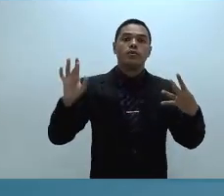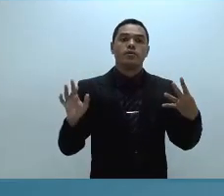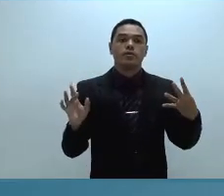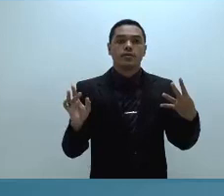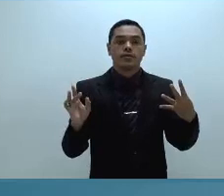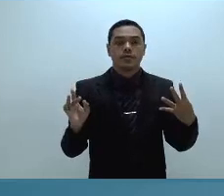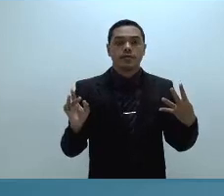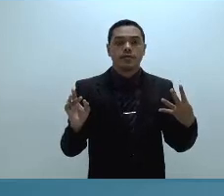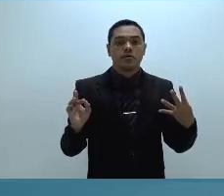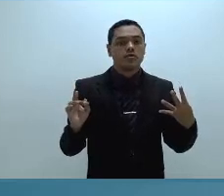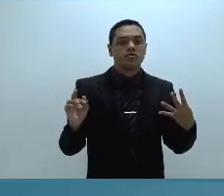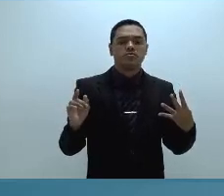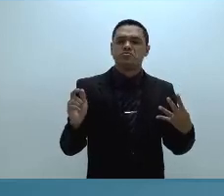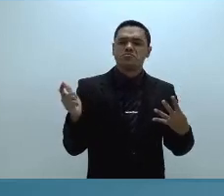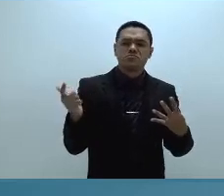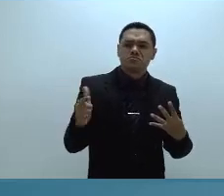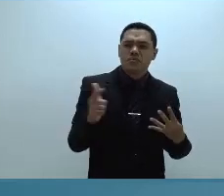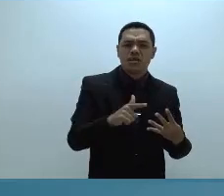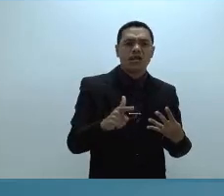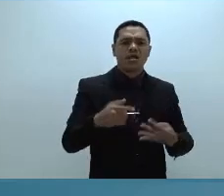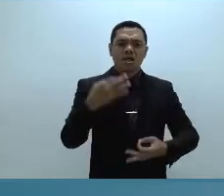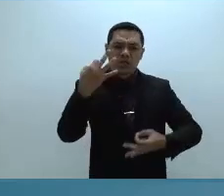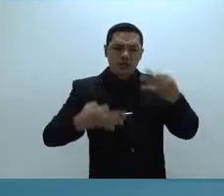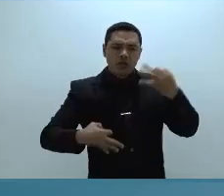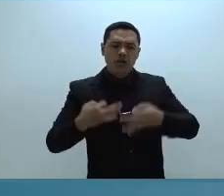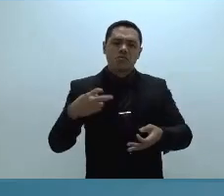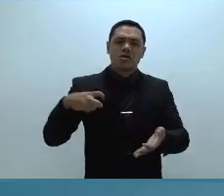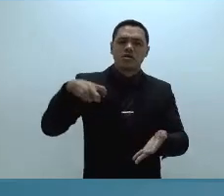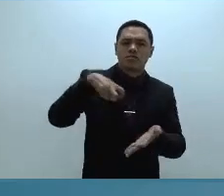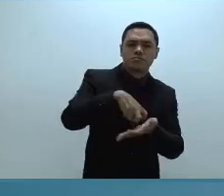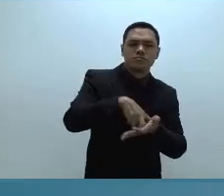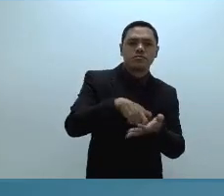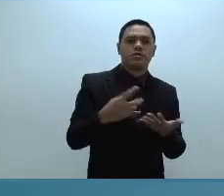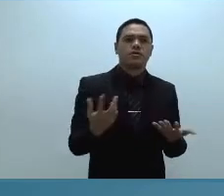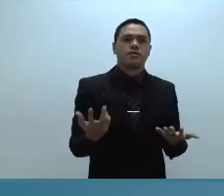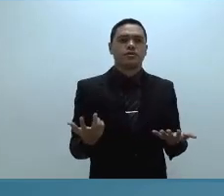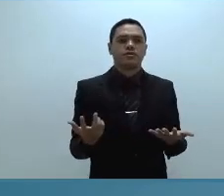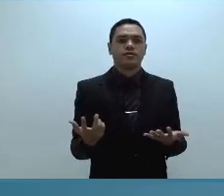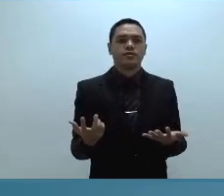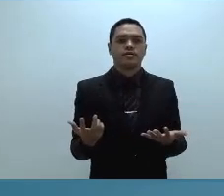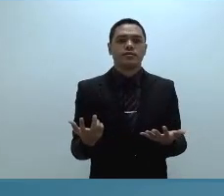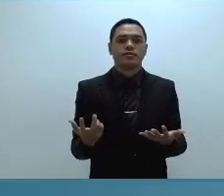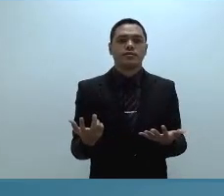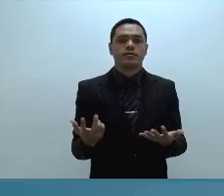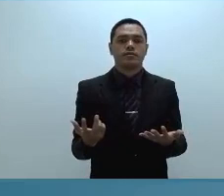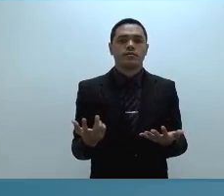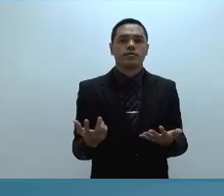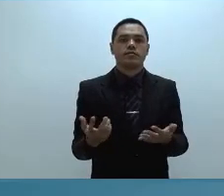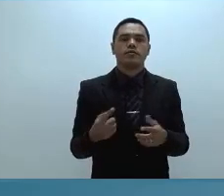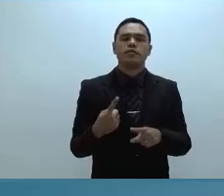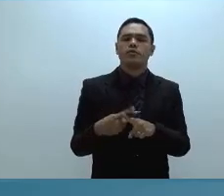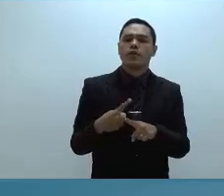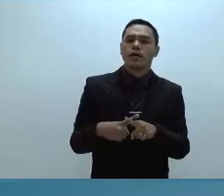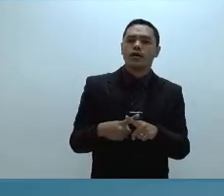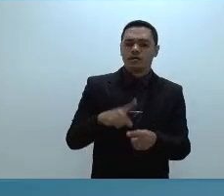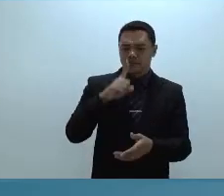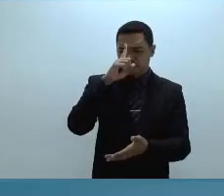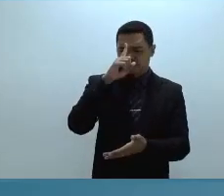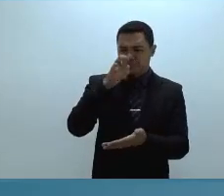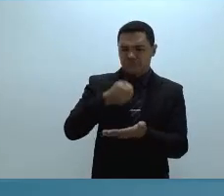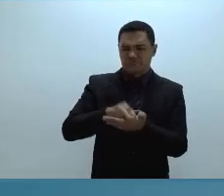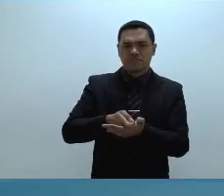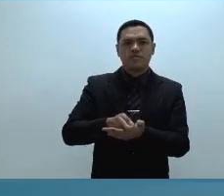o que ser executado na presente demanda, uma vez que permanece rígida